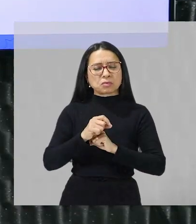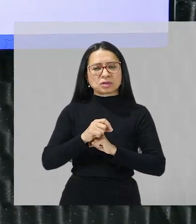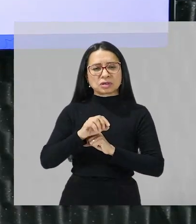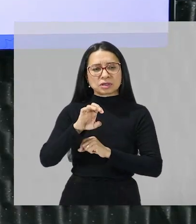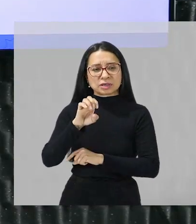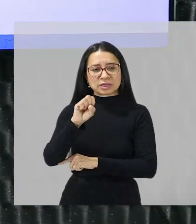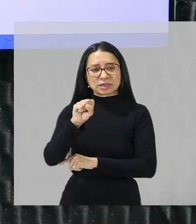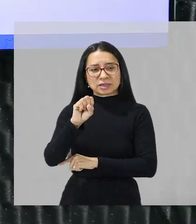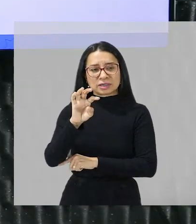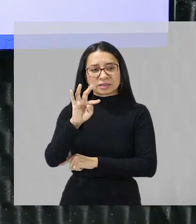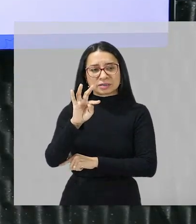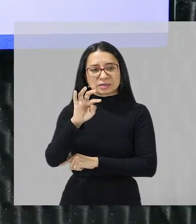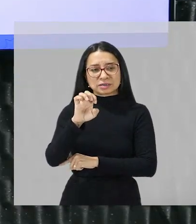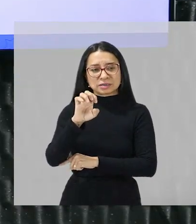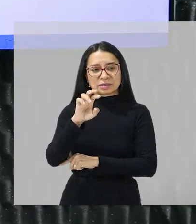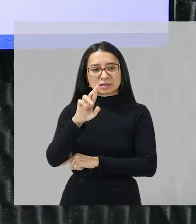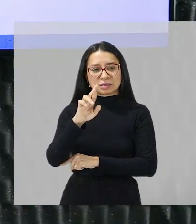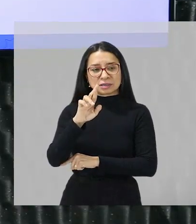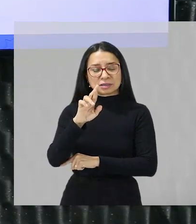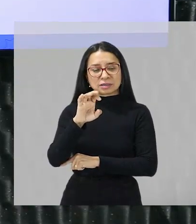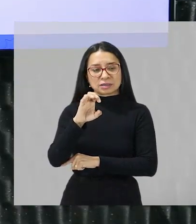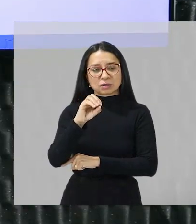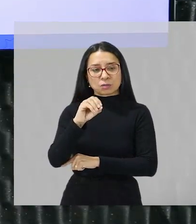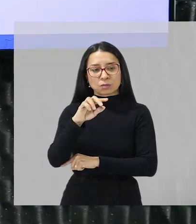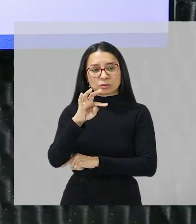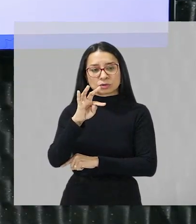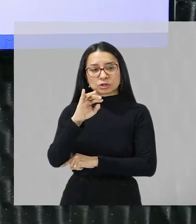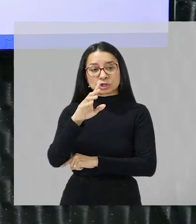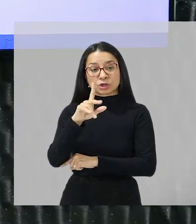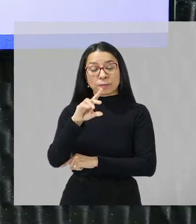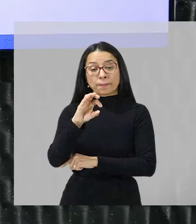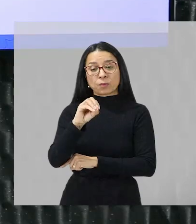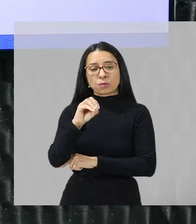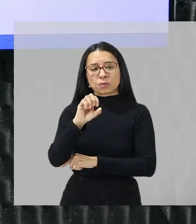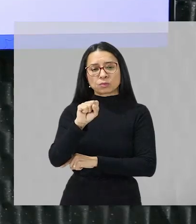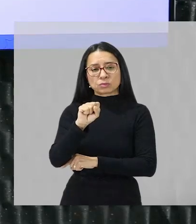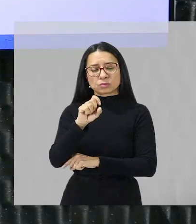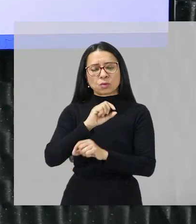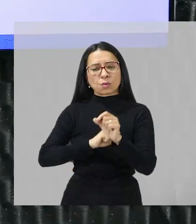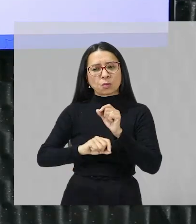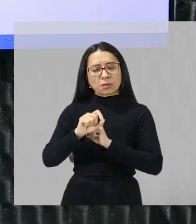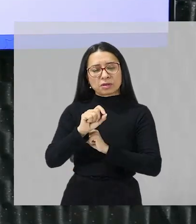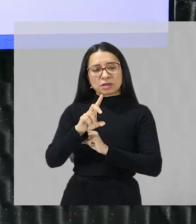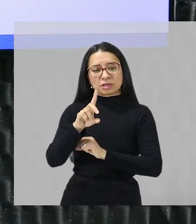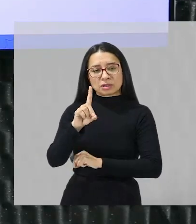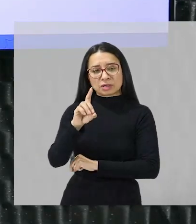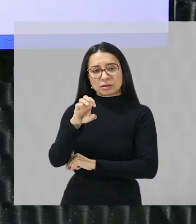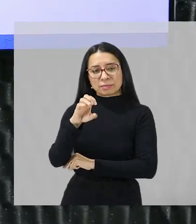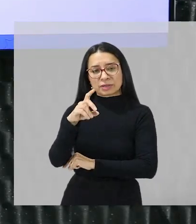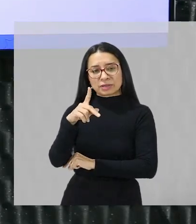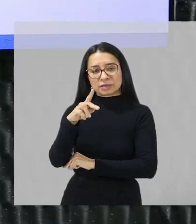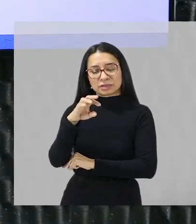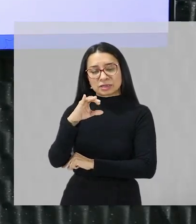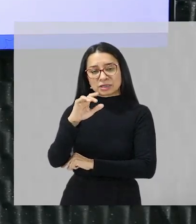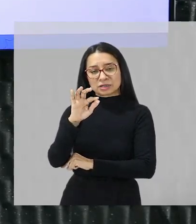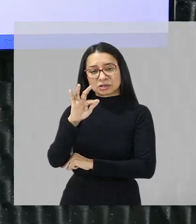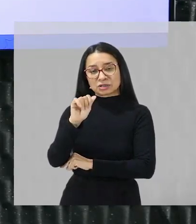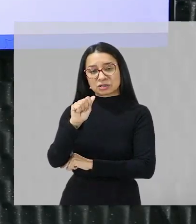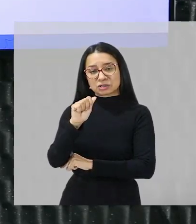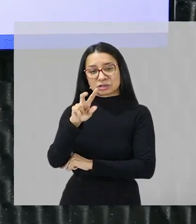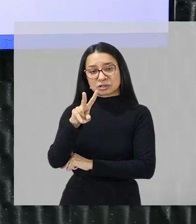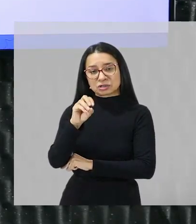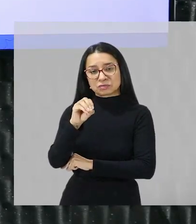responsabilidade. Faz sentido? De acordo com a charge, sim, faz sentido. Então a gente não descarta a letra A. Por enquanto, deixa ela aí